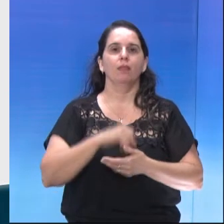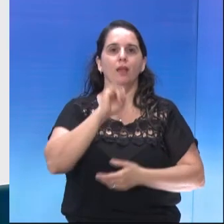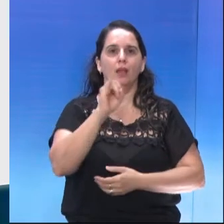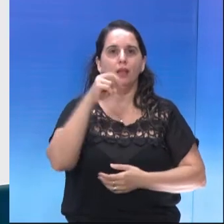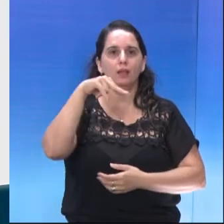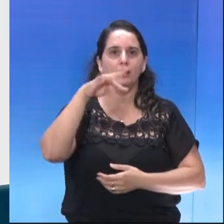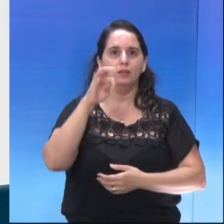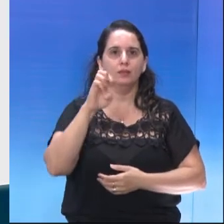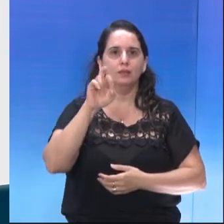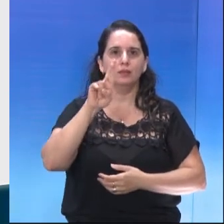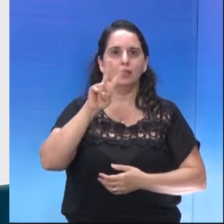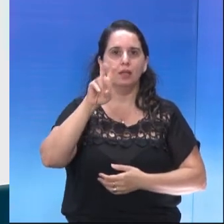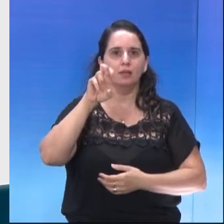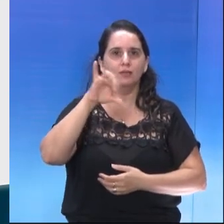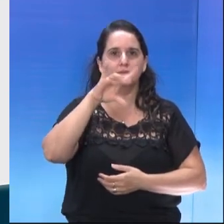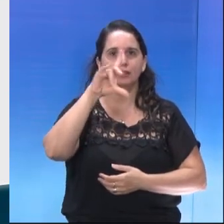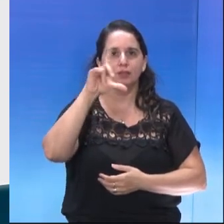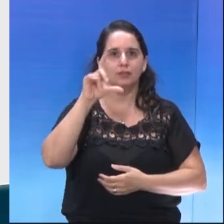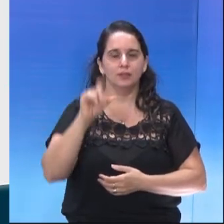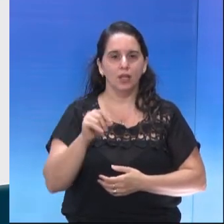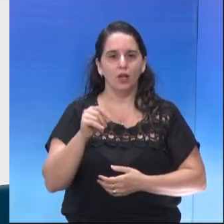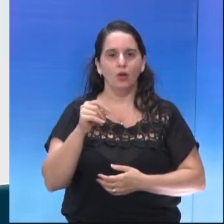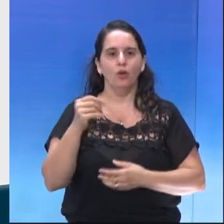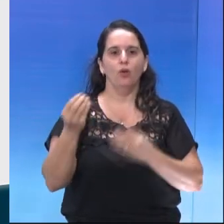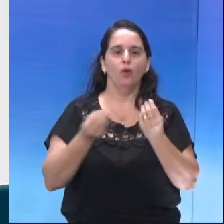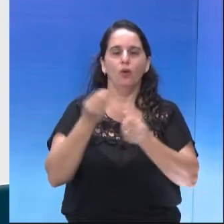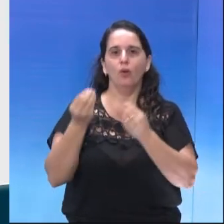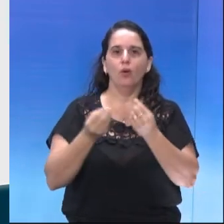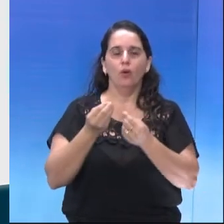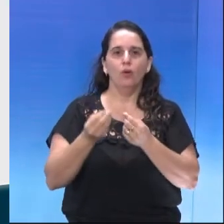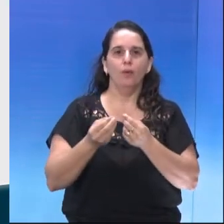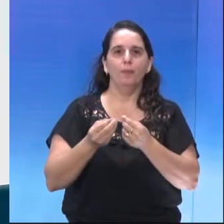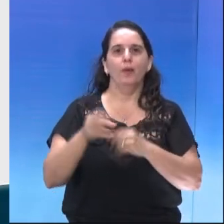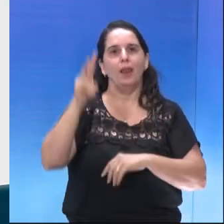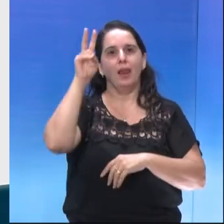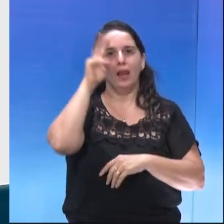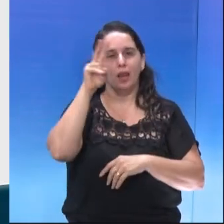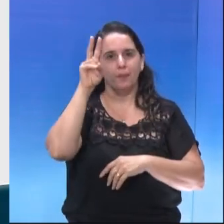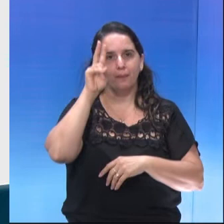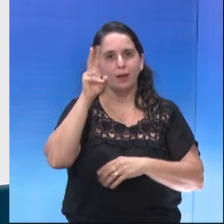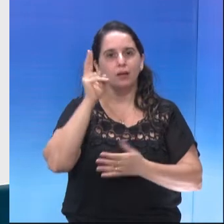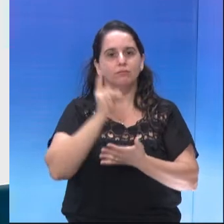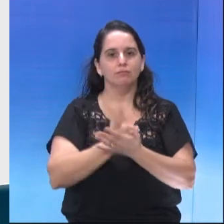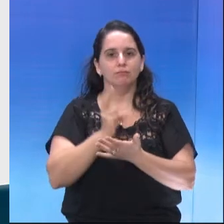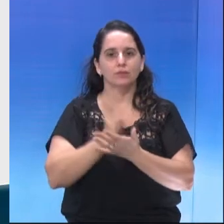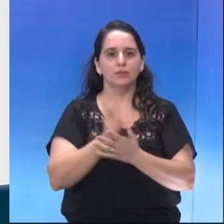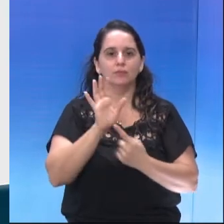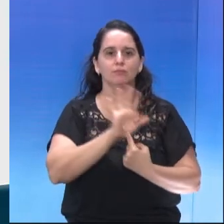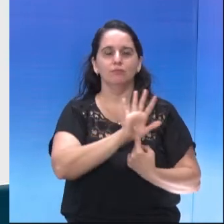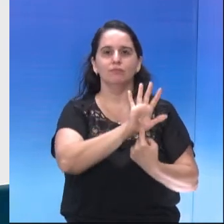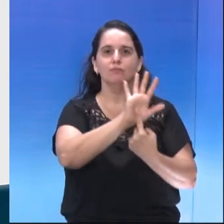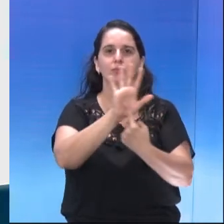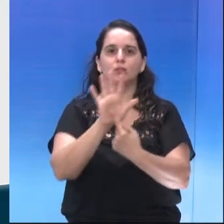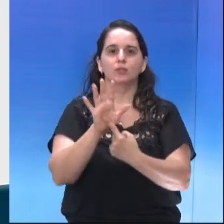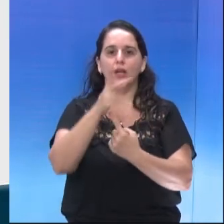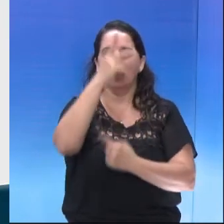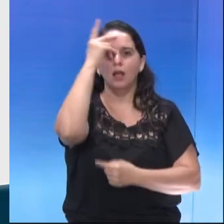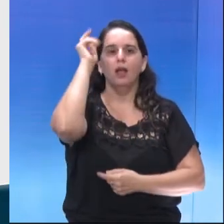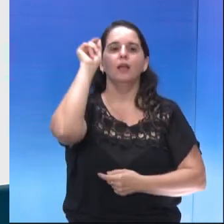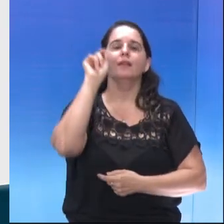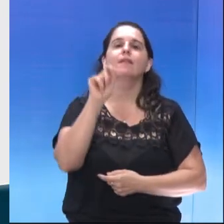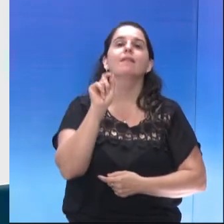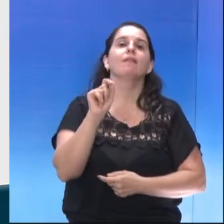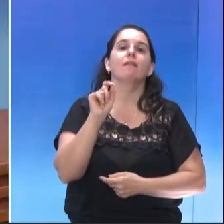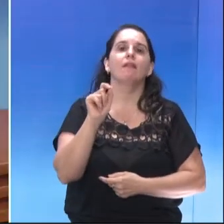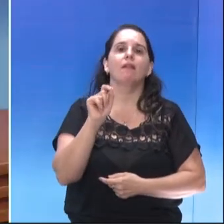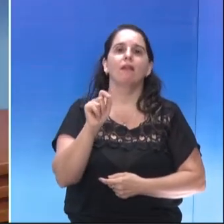deve vai para a tela aí, Zé. Lembrar claramente que na intervenção você deve indicar quem?